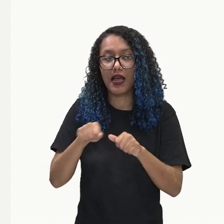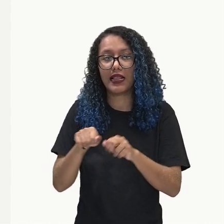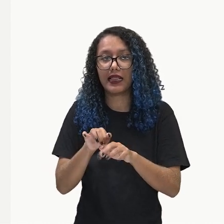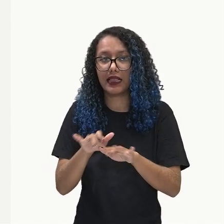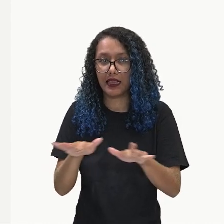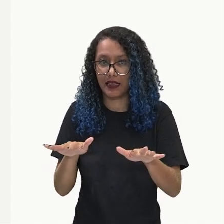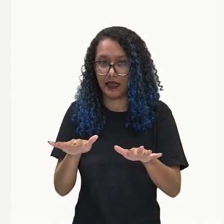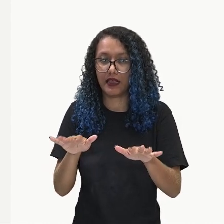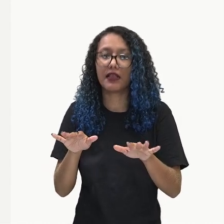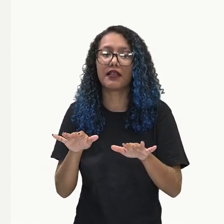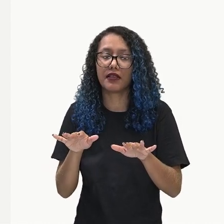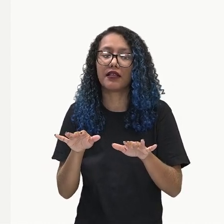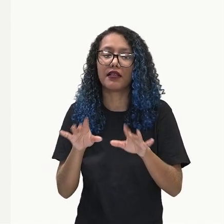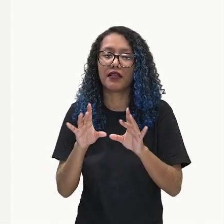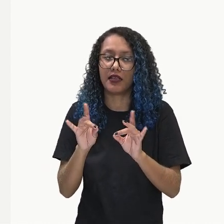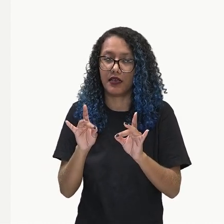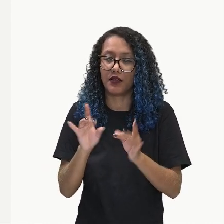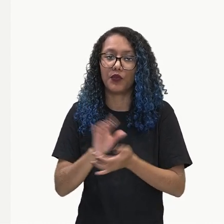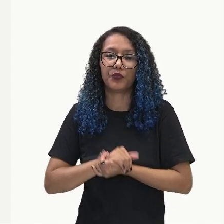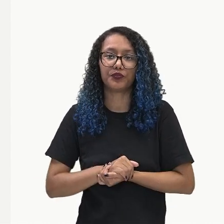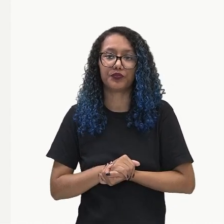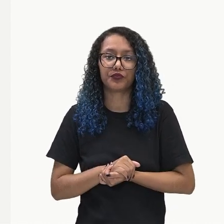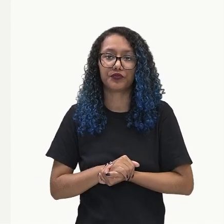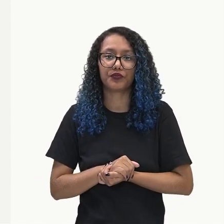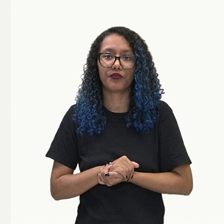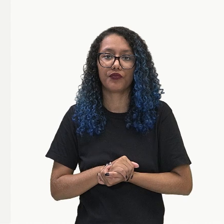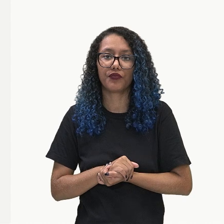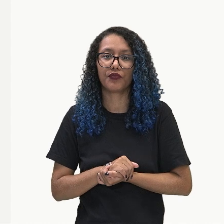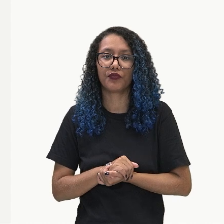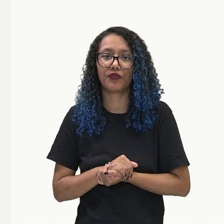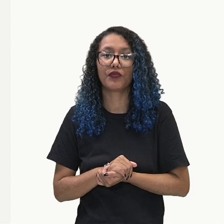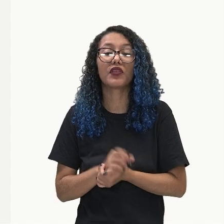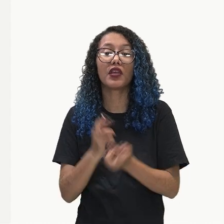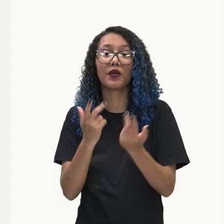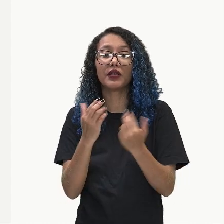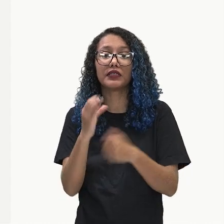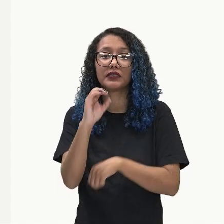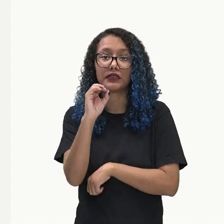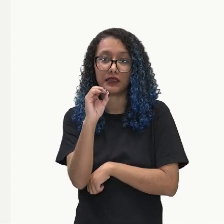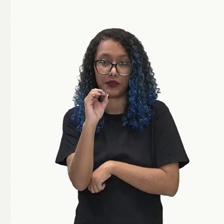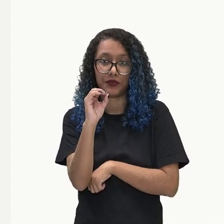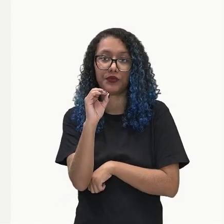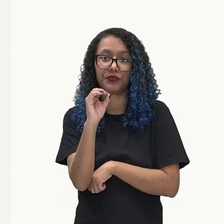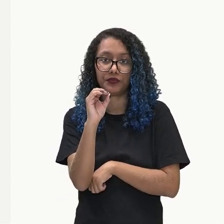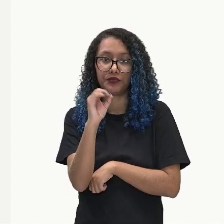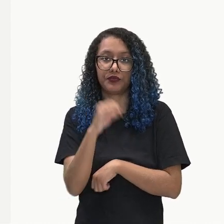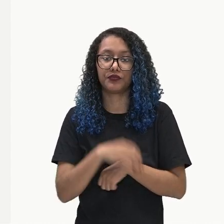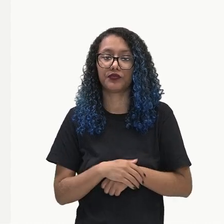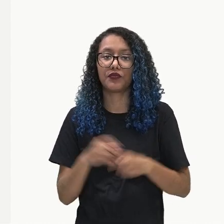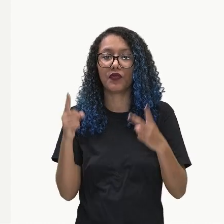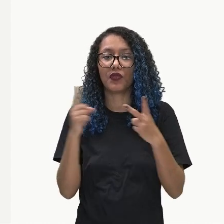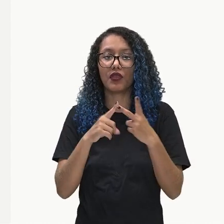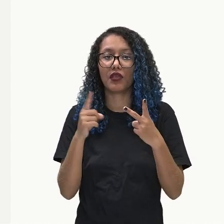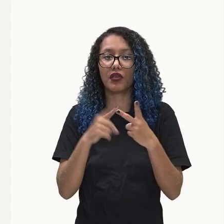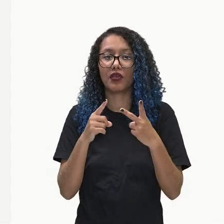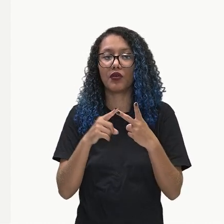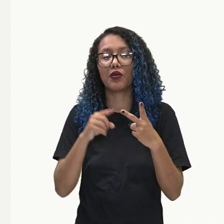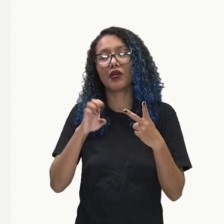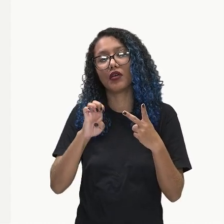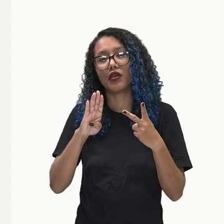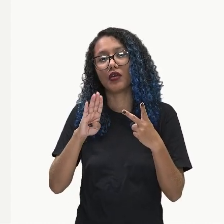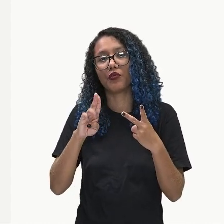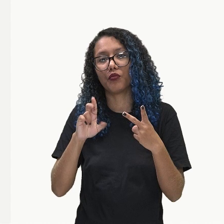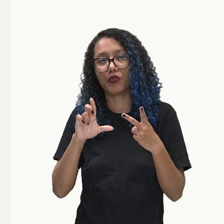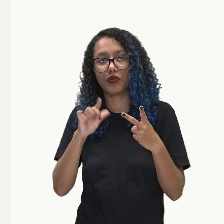líquido. Apresenta o valor de 0. E o ponto de